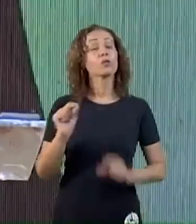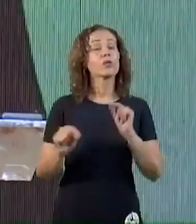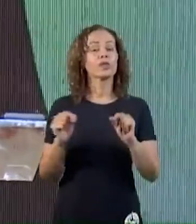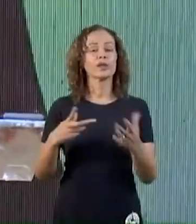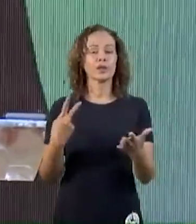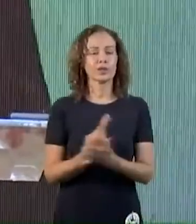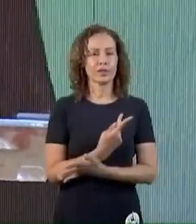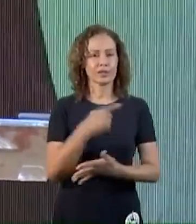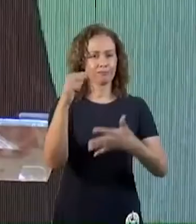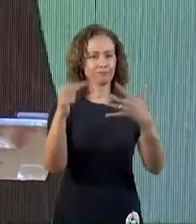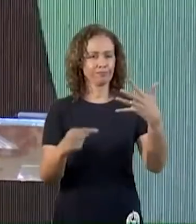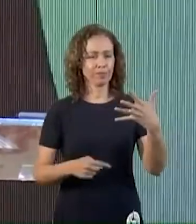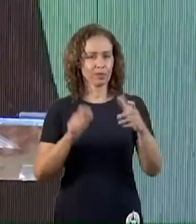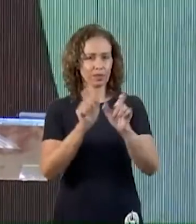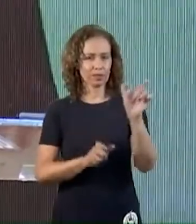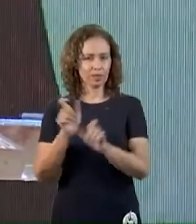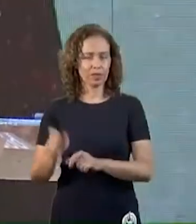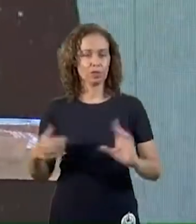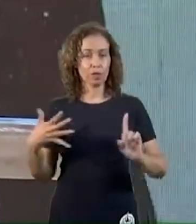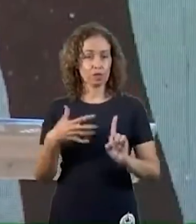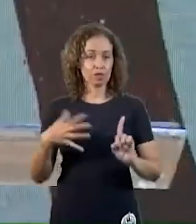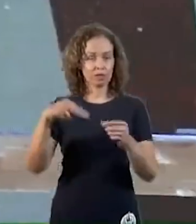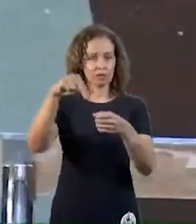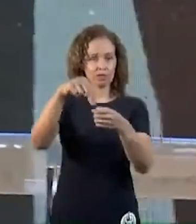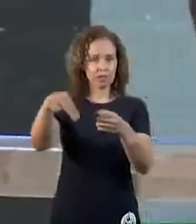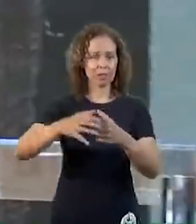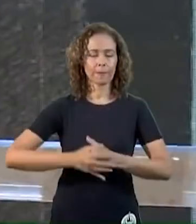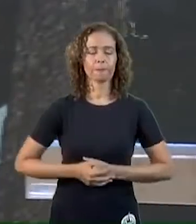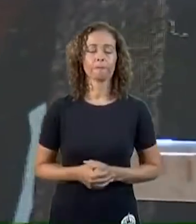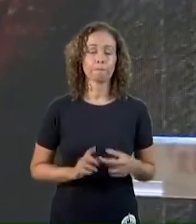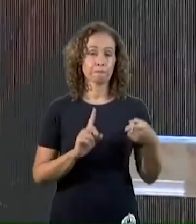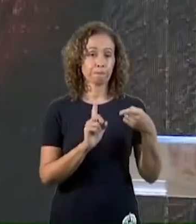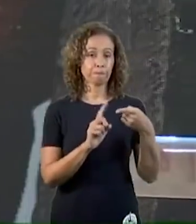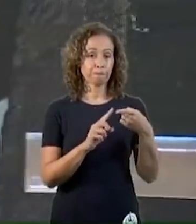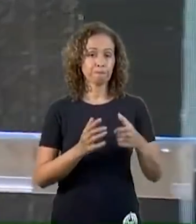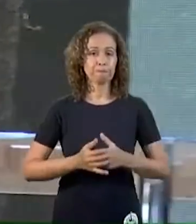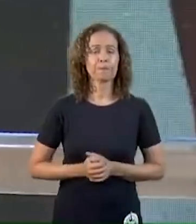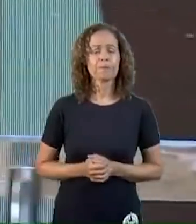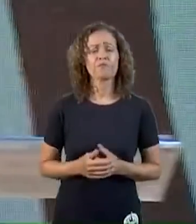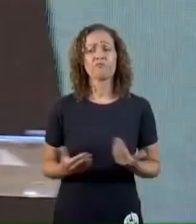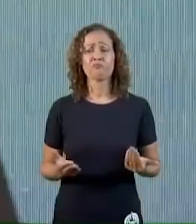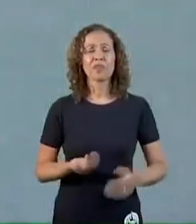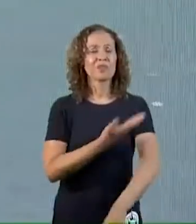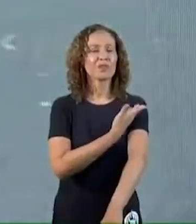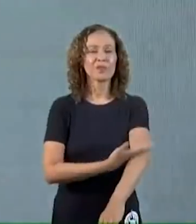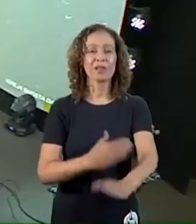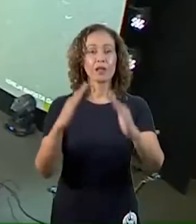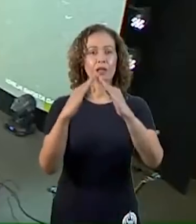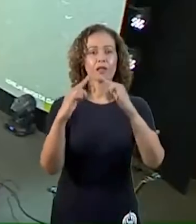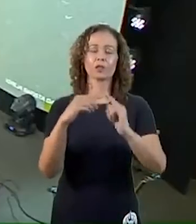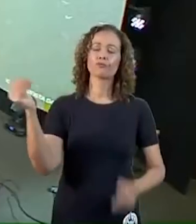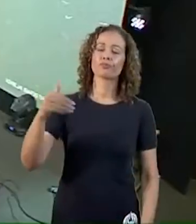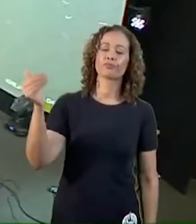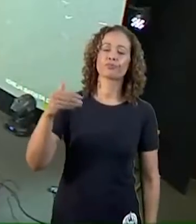síndrome de Nazaré. Primeiro, repetição dos rituais só por tradição. A pessoa vem na igreja porque ela está acostumada. O corpo dela vem